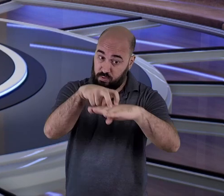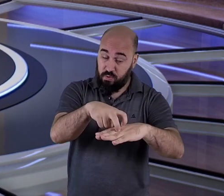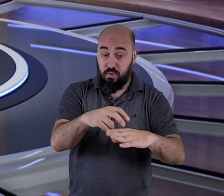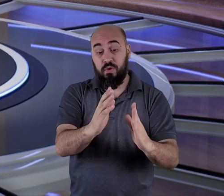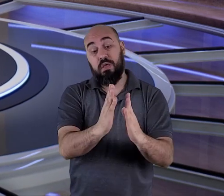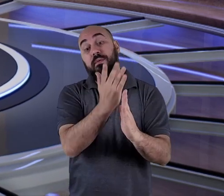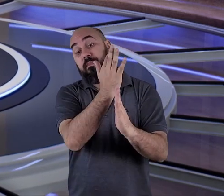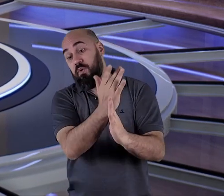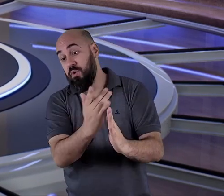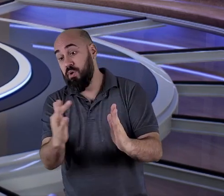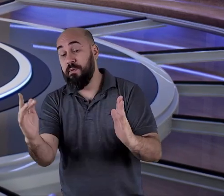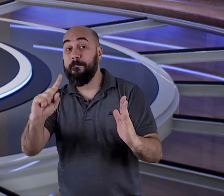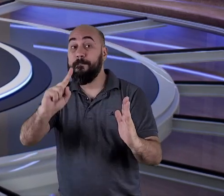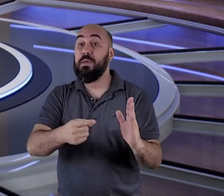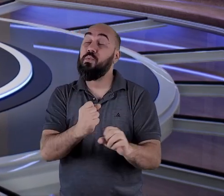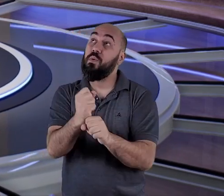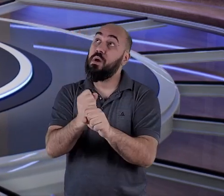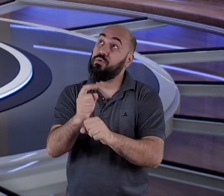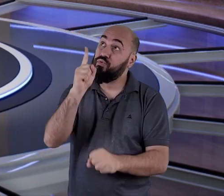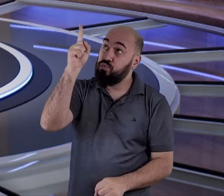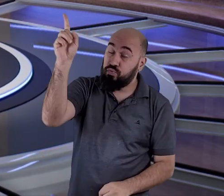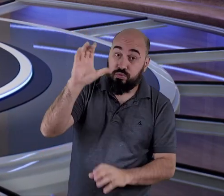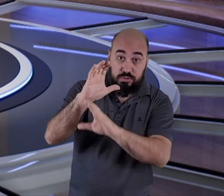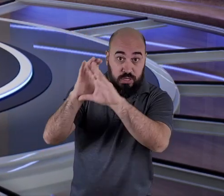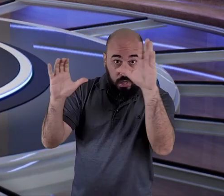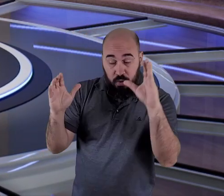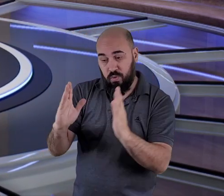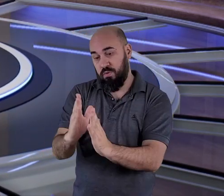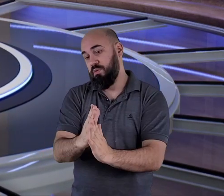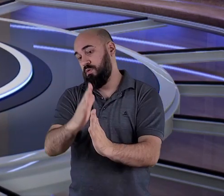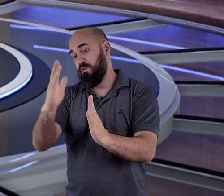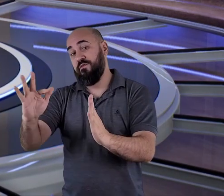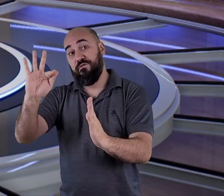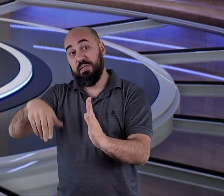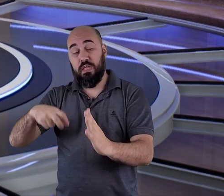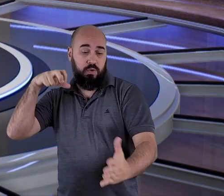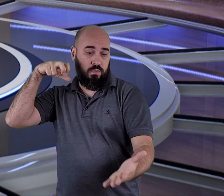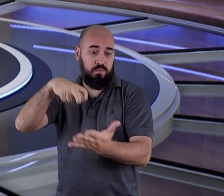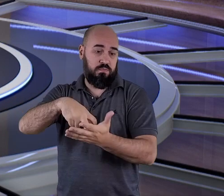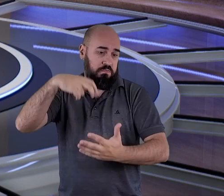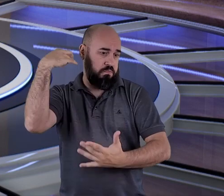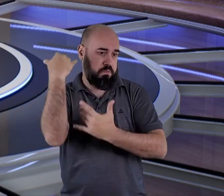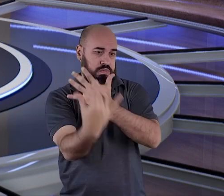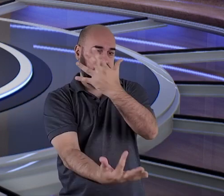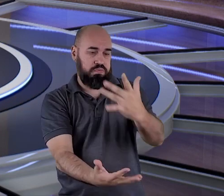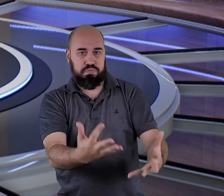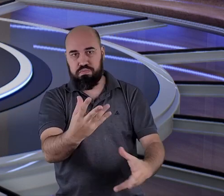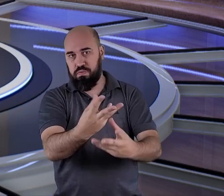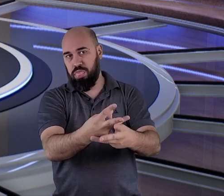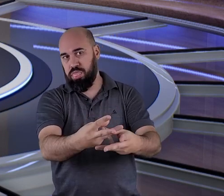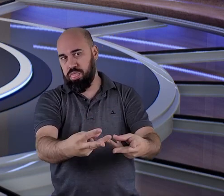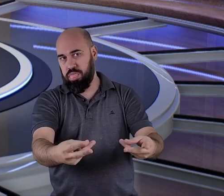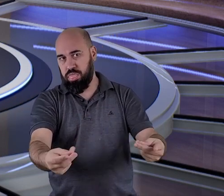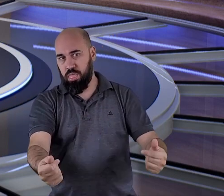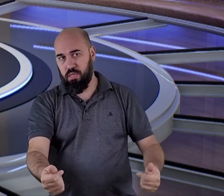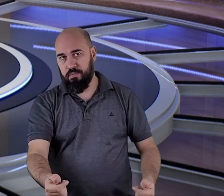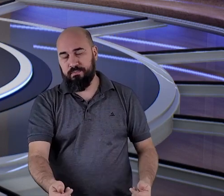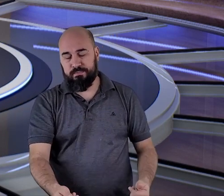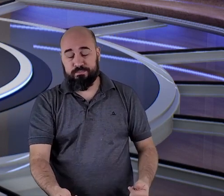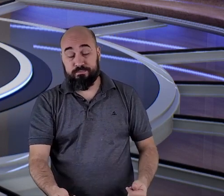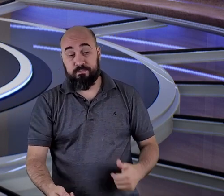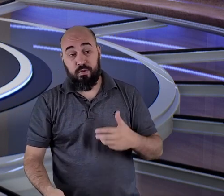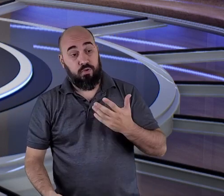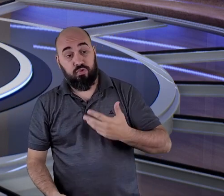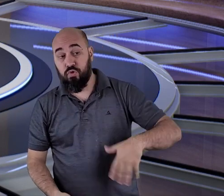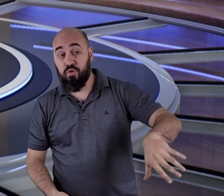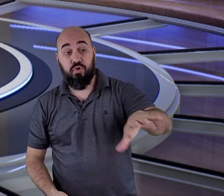bons e maus, louvam a Deus. Quando Satanás e todos os que estão do lado dele reconhecerem que